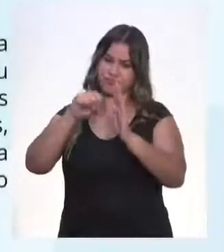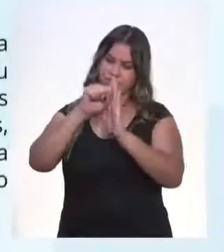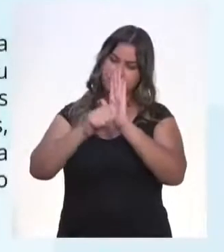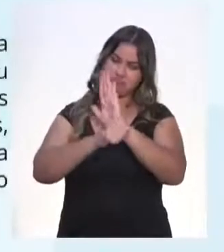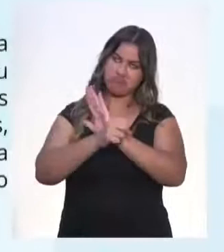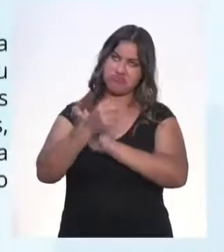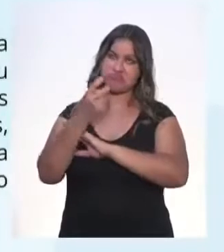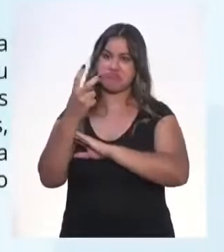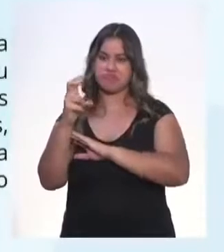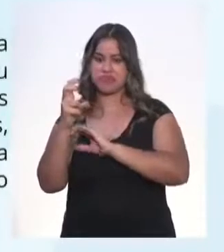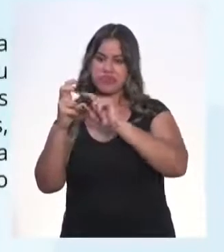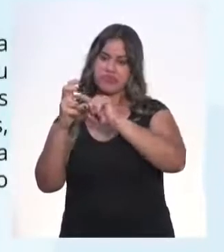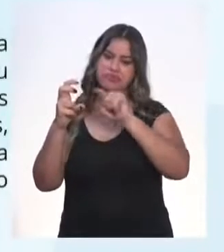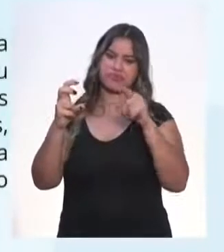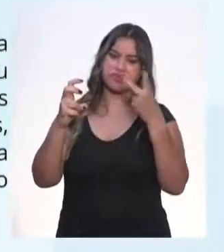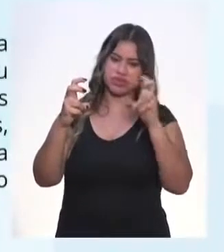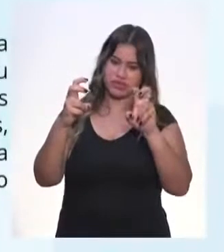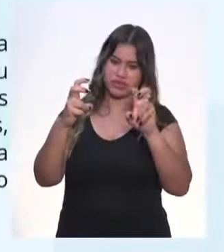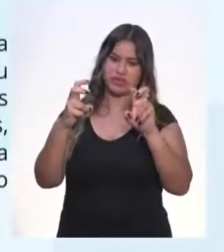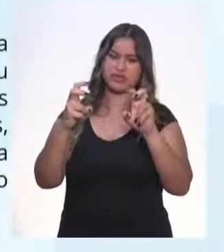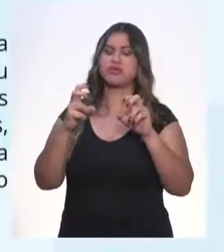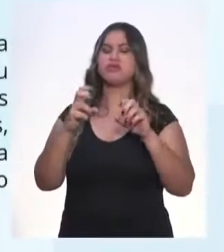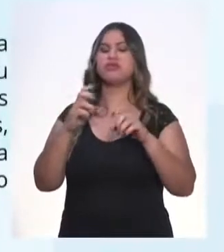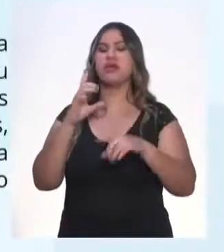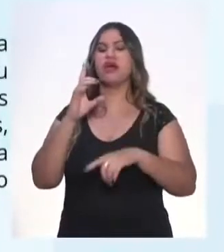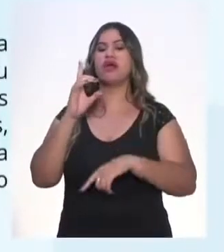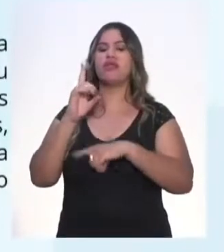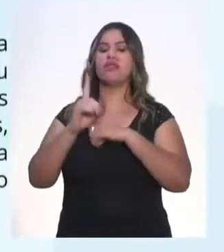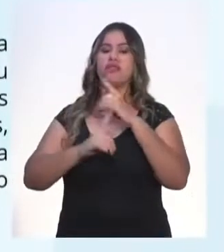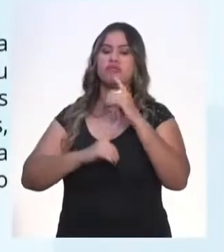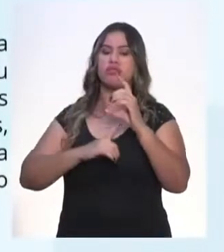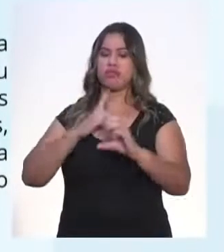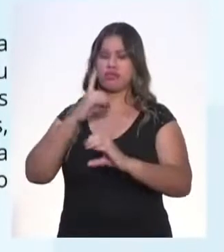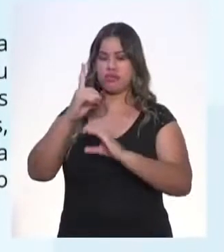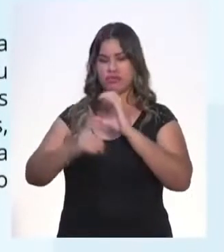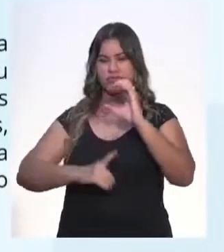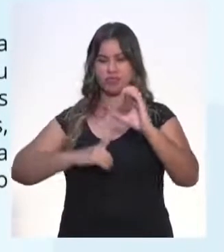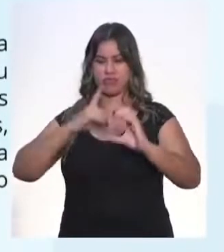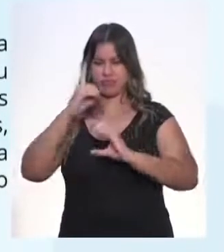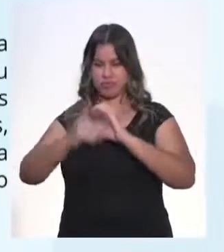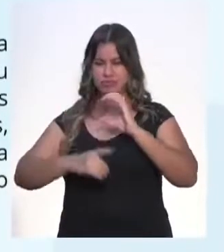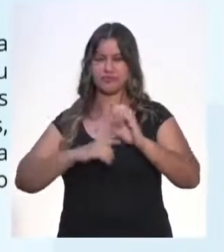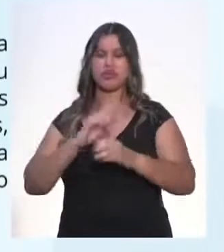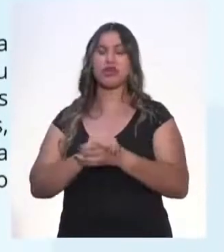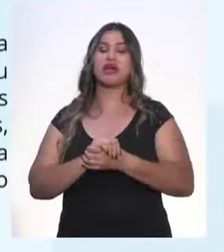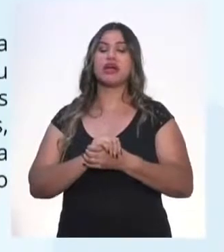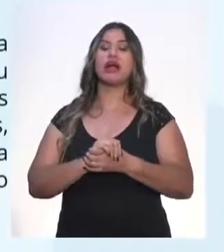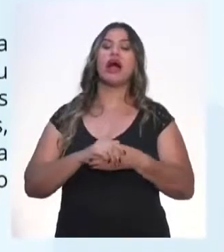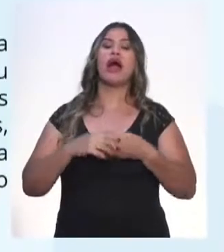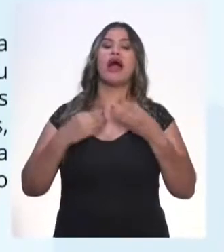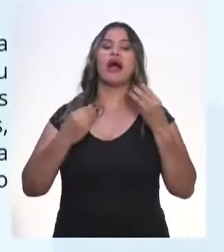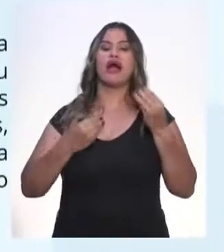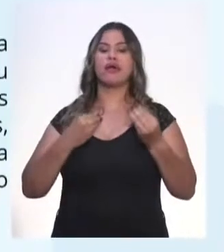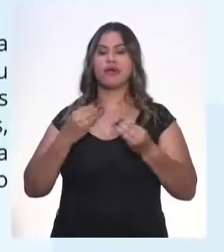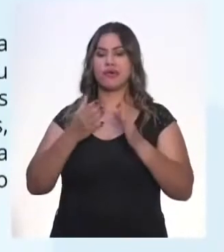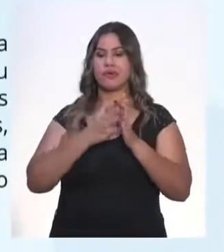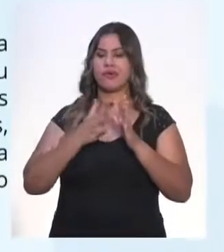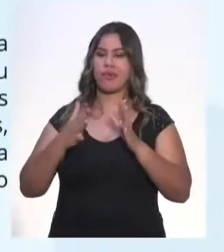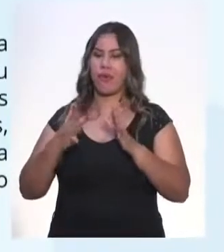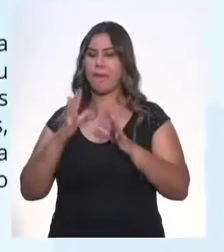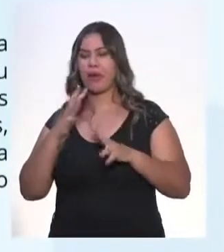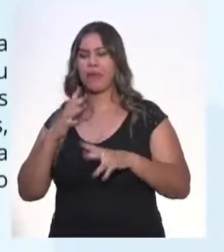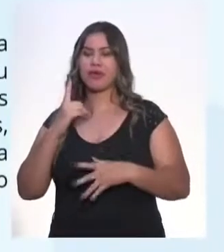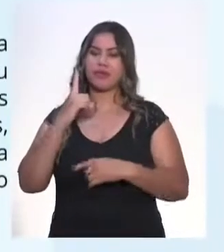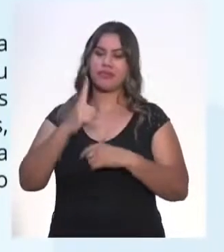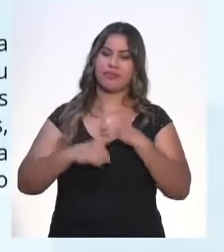e 15 depois de Cristo, não é? Então uma duração aí de 10 séculos que perfazem 1000 anos,